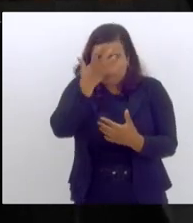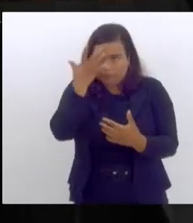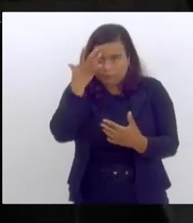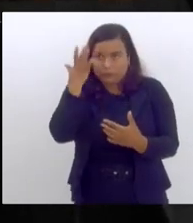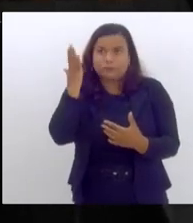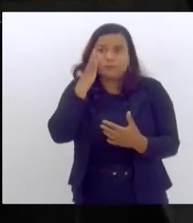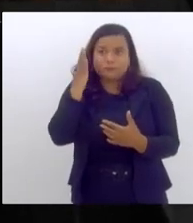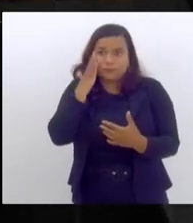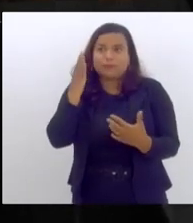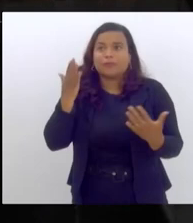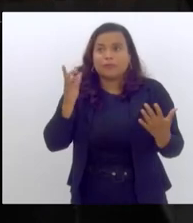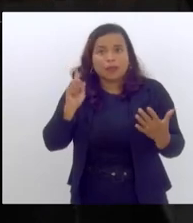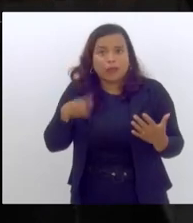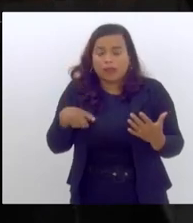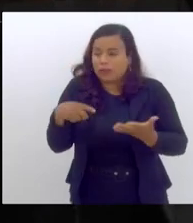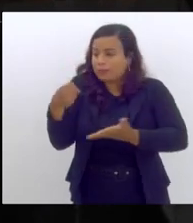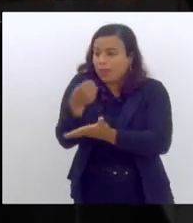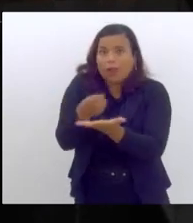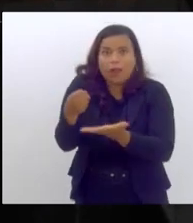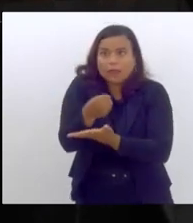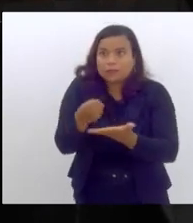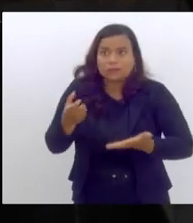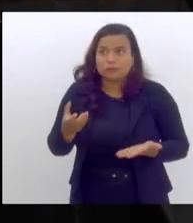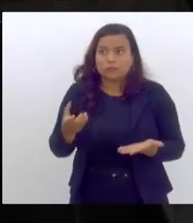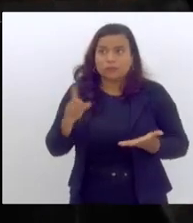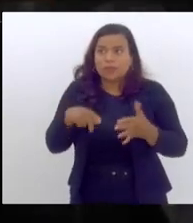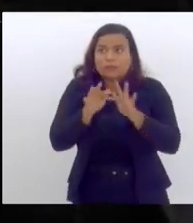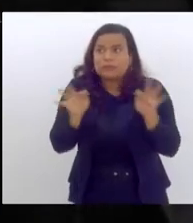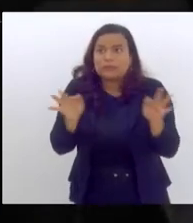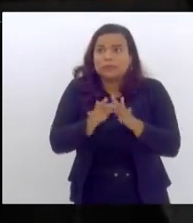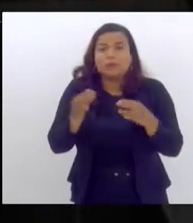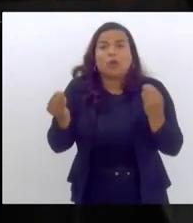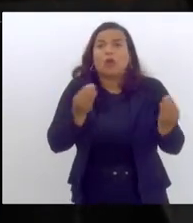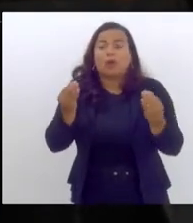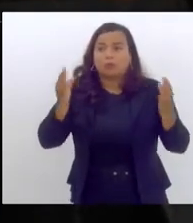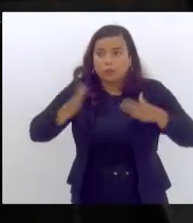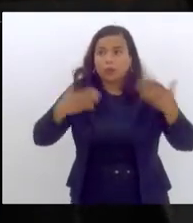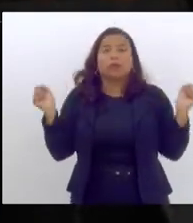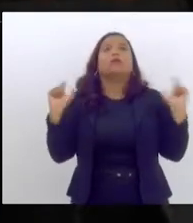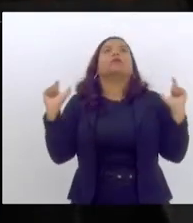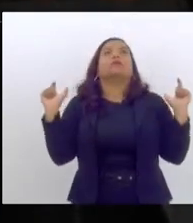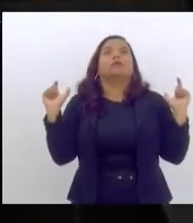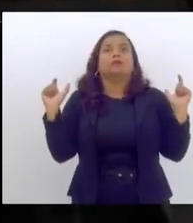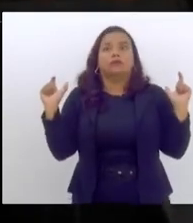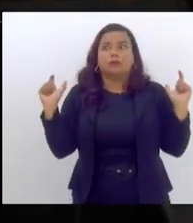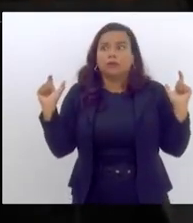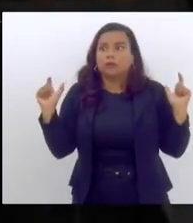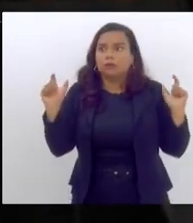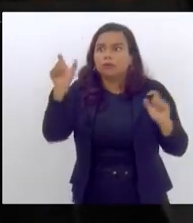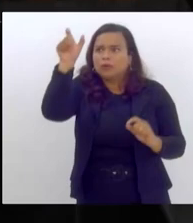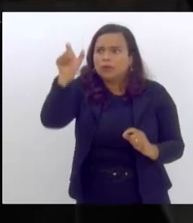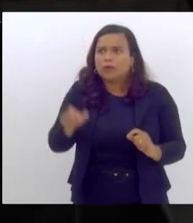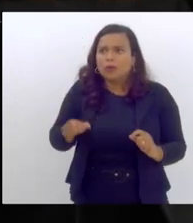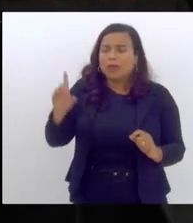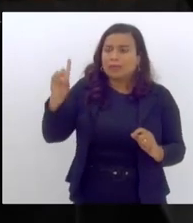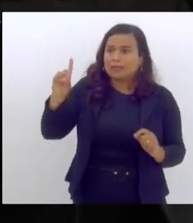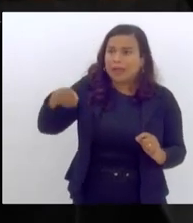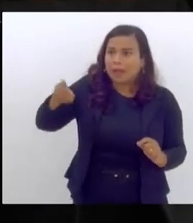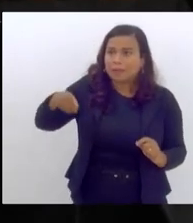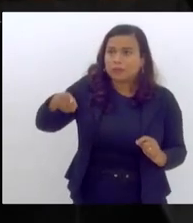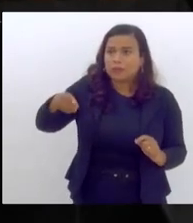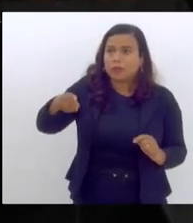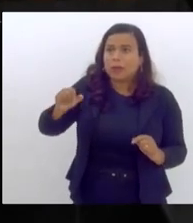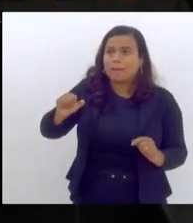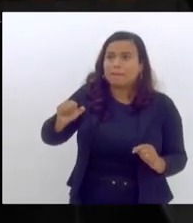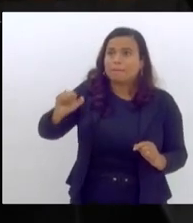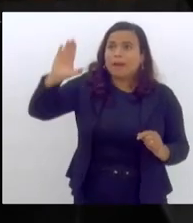vovó viaúva. Como é que alguém pode ser surpreendido que na coluna dos débitos tinha